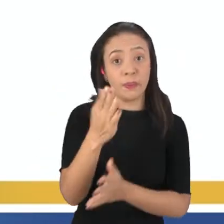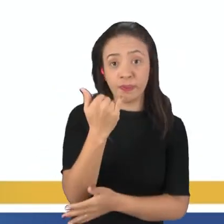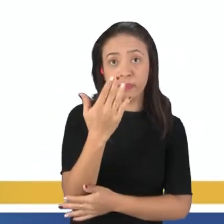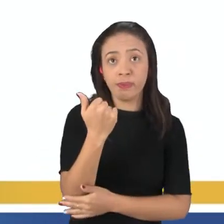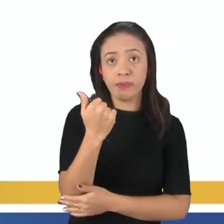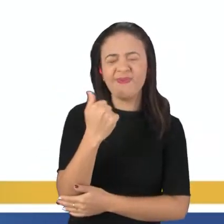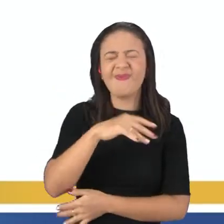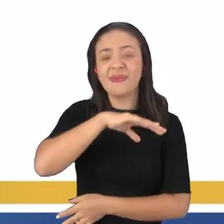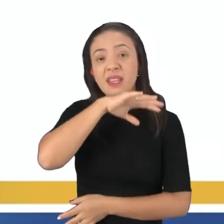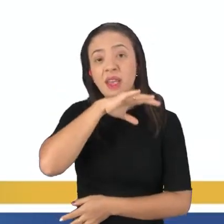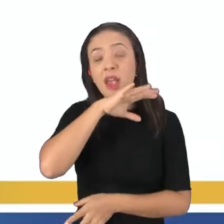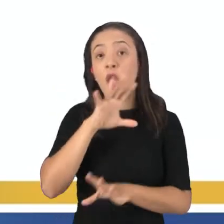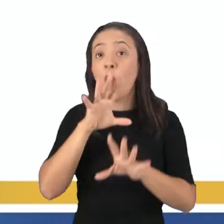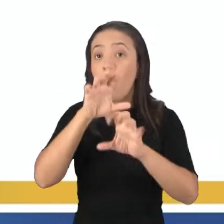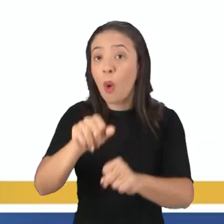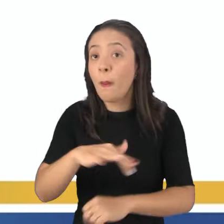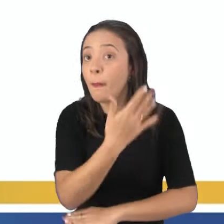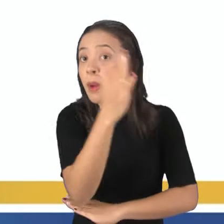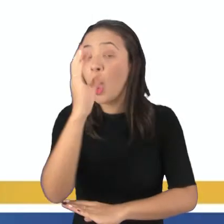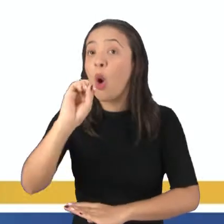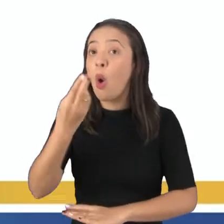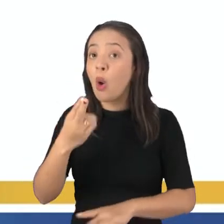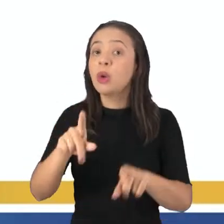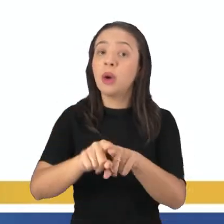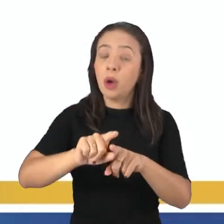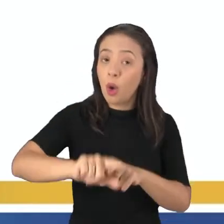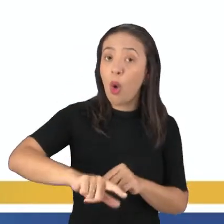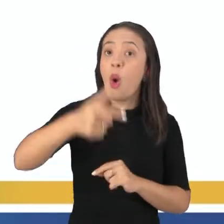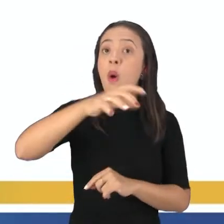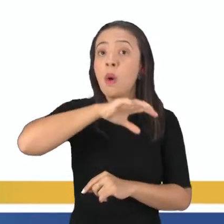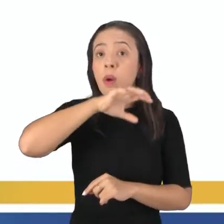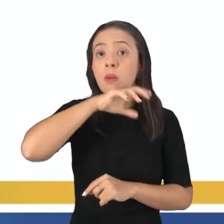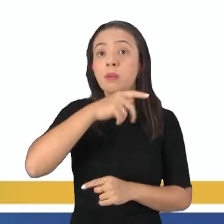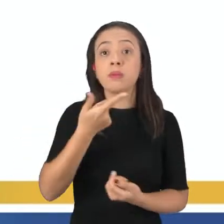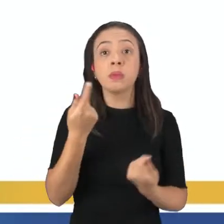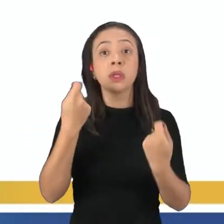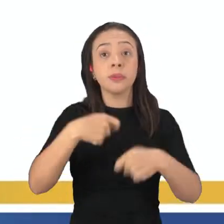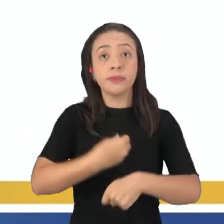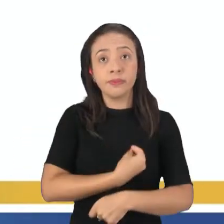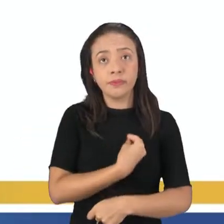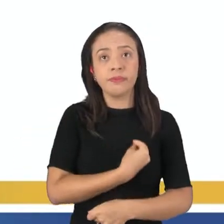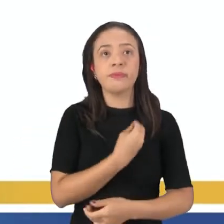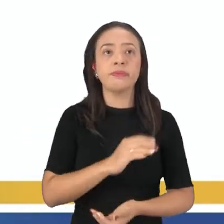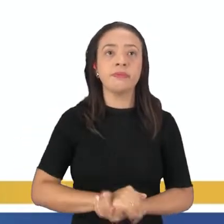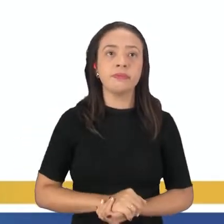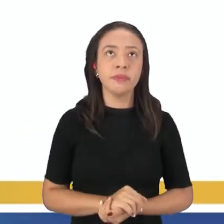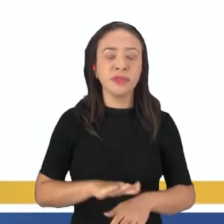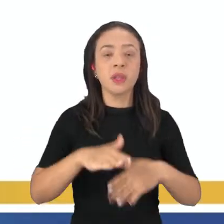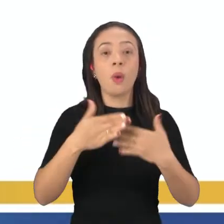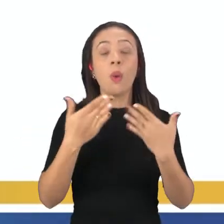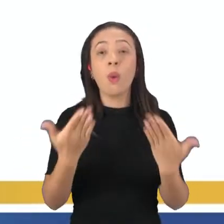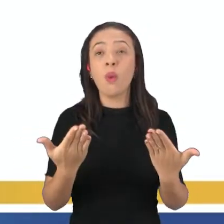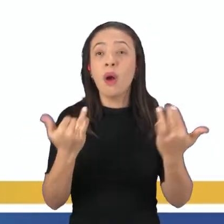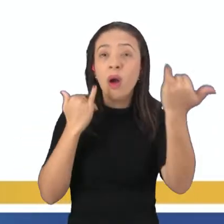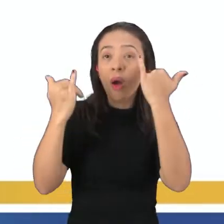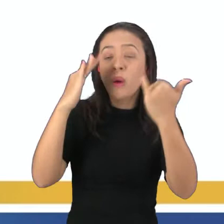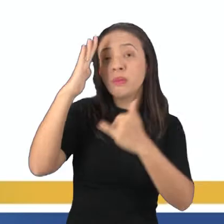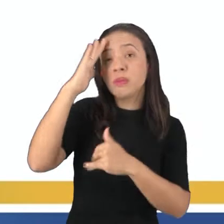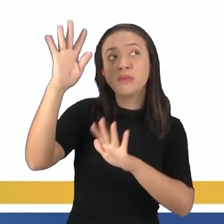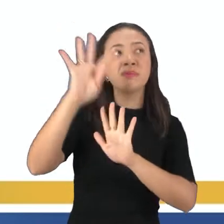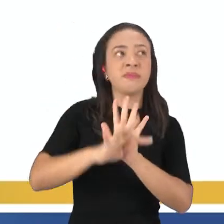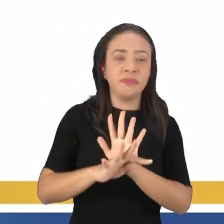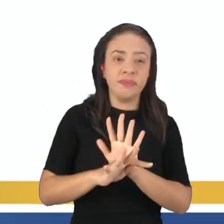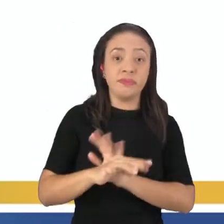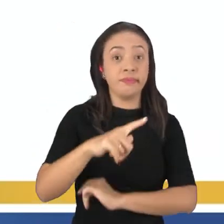e animais comem plantas ou outros animais para sobreviver. Então, qual a ideia central desse texto